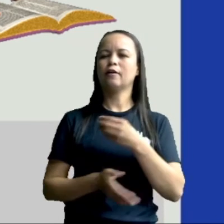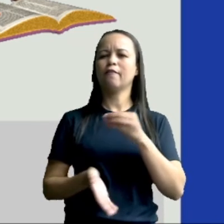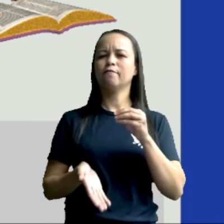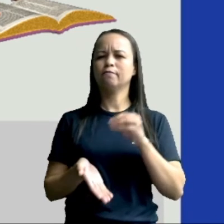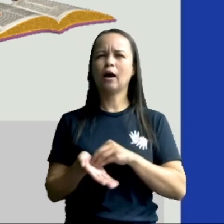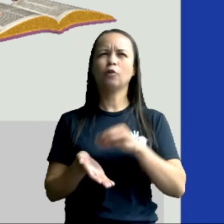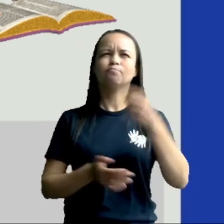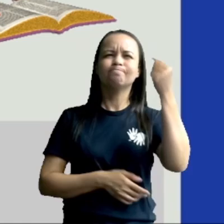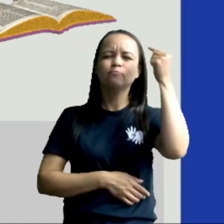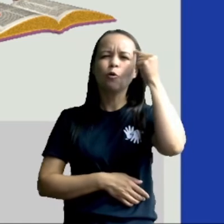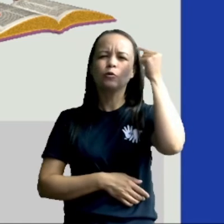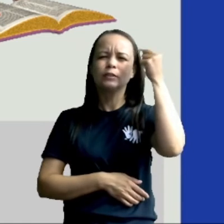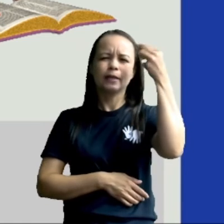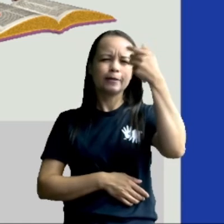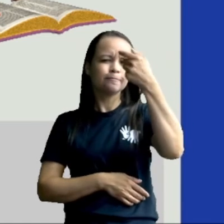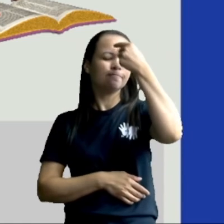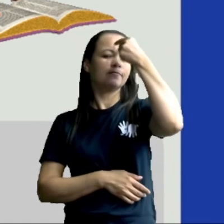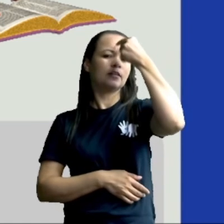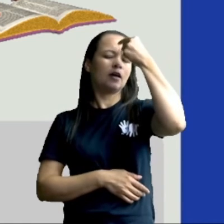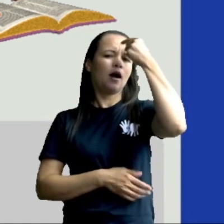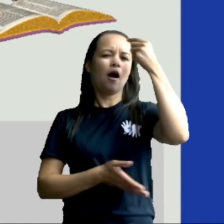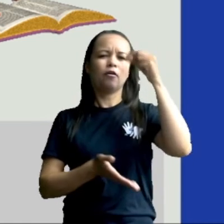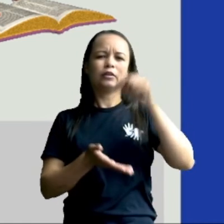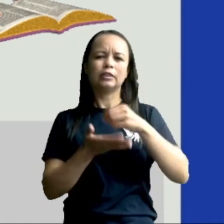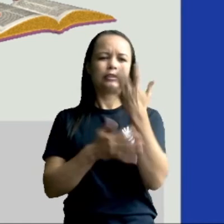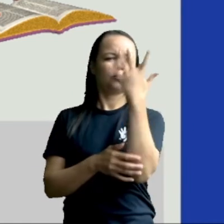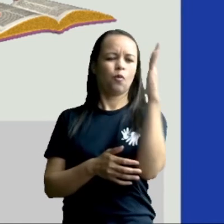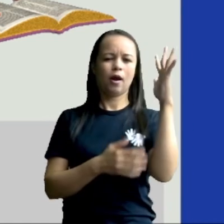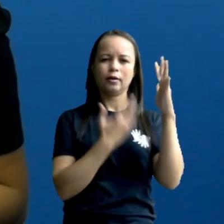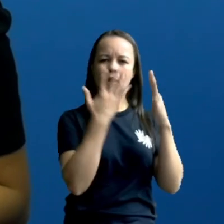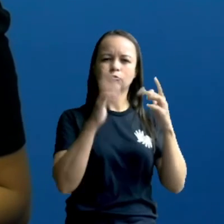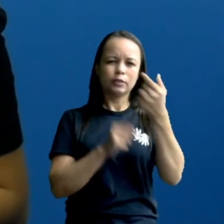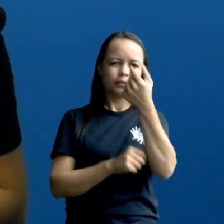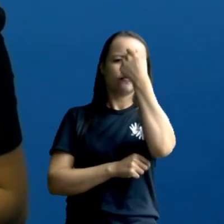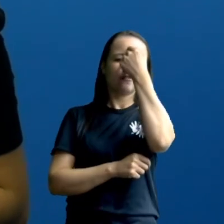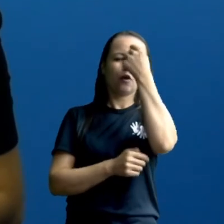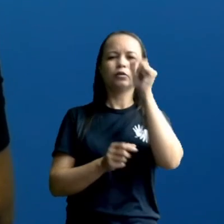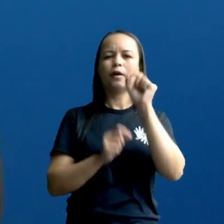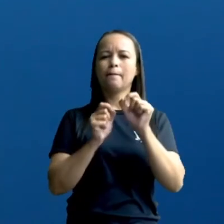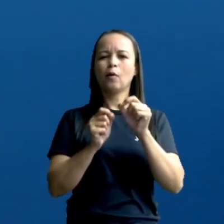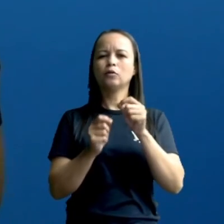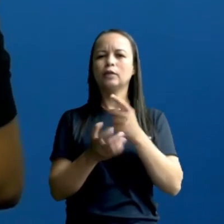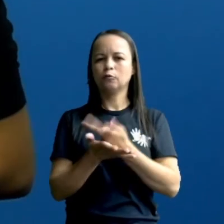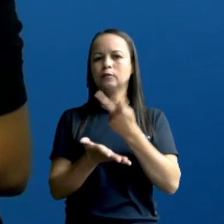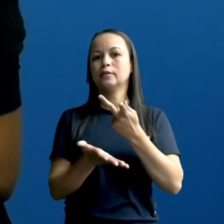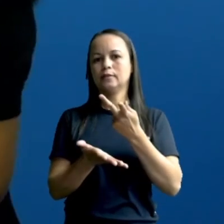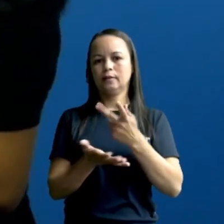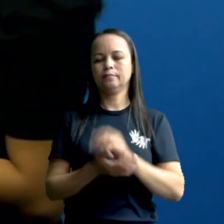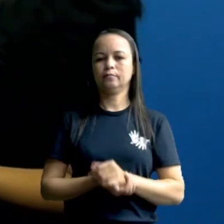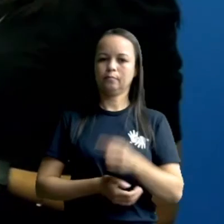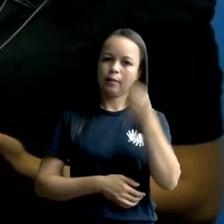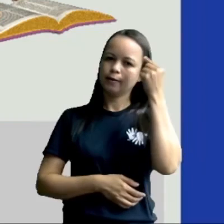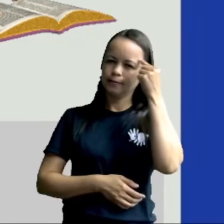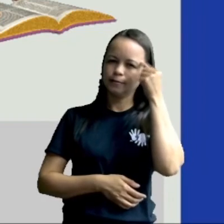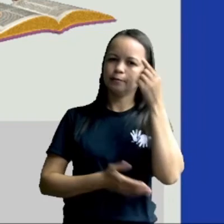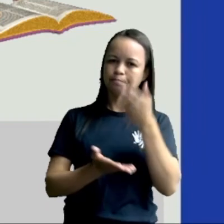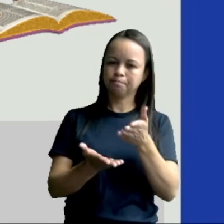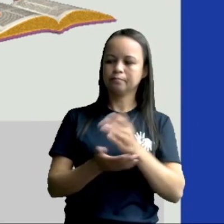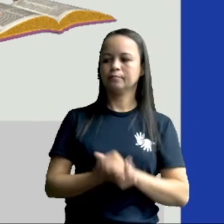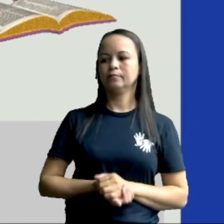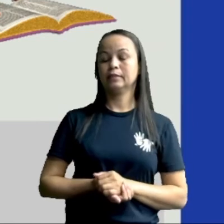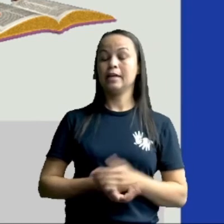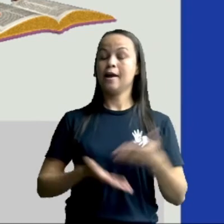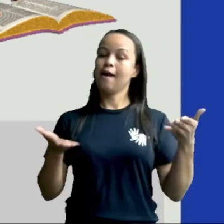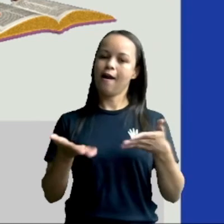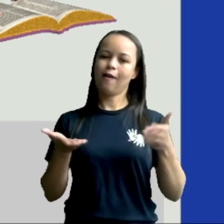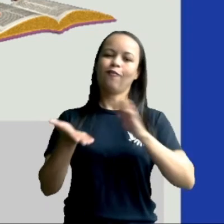falta de consciência, falta de sensibilização com a natureza pode causar? Então vamos pensar sobre isso. Hora da